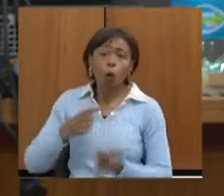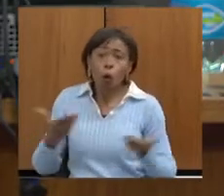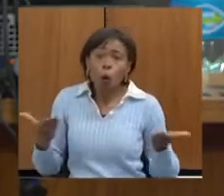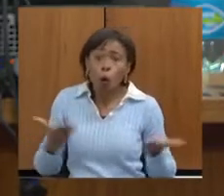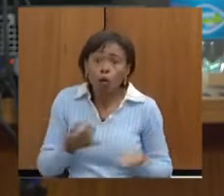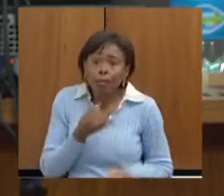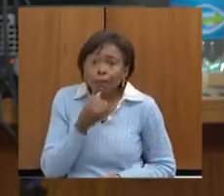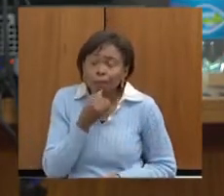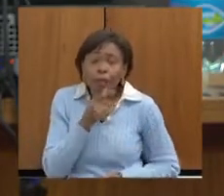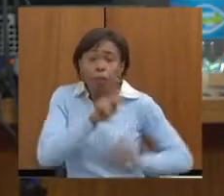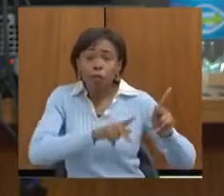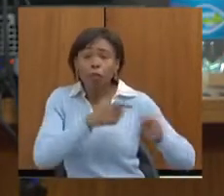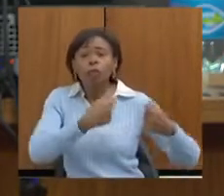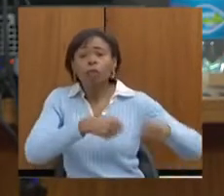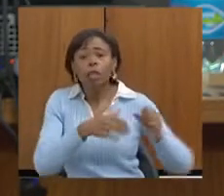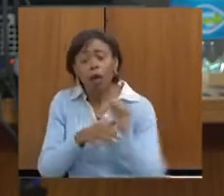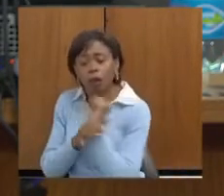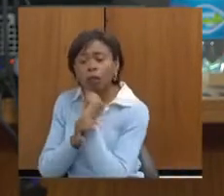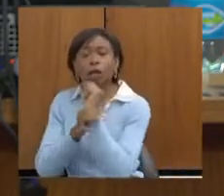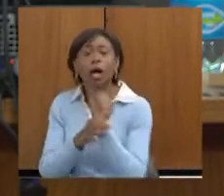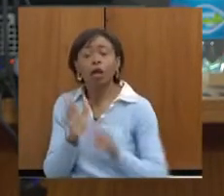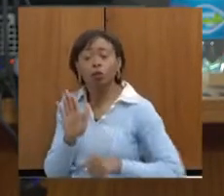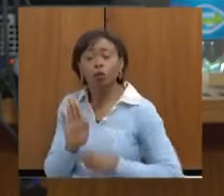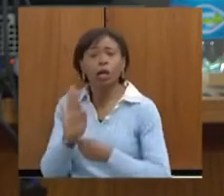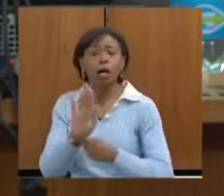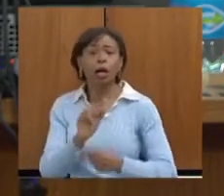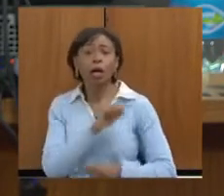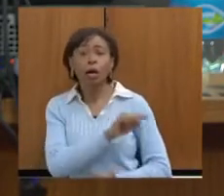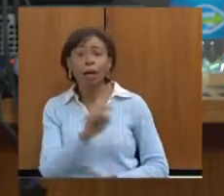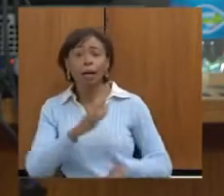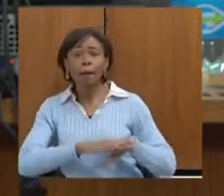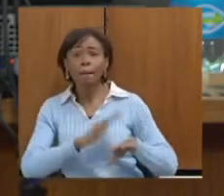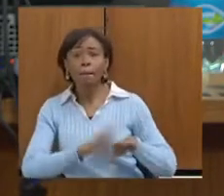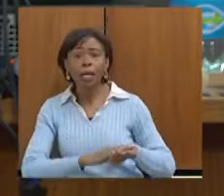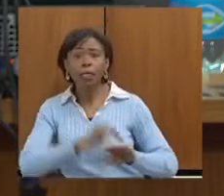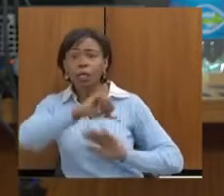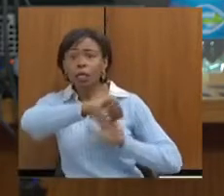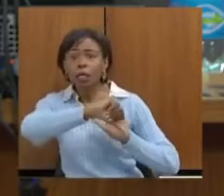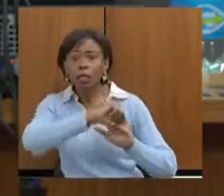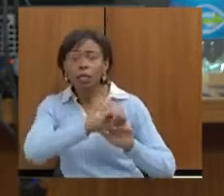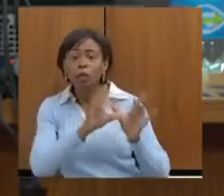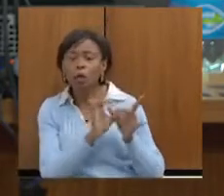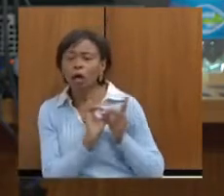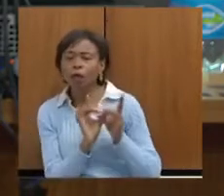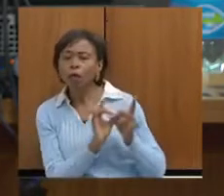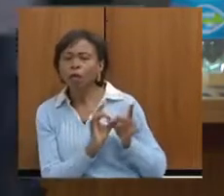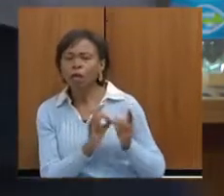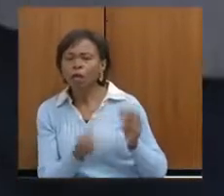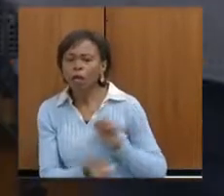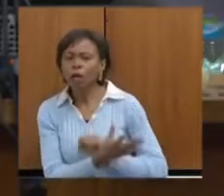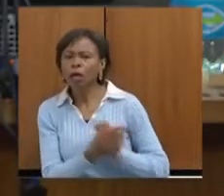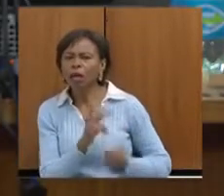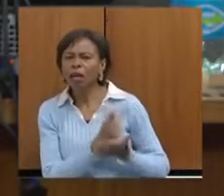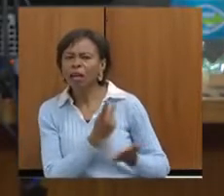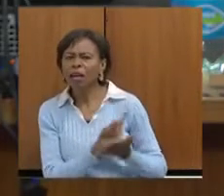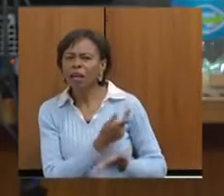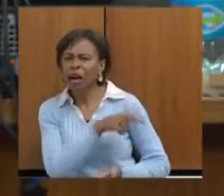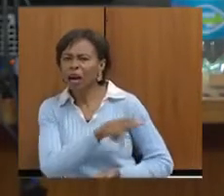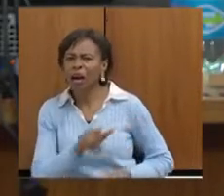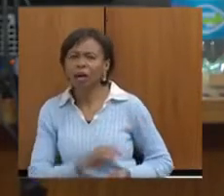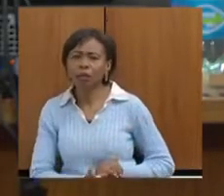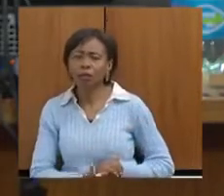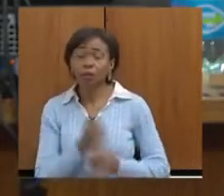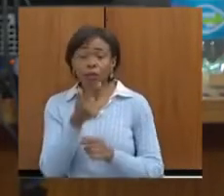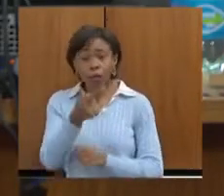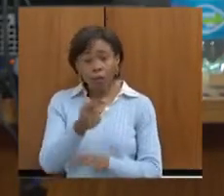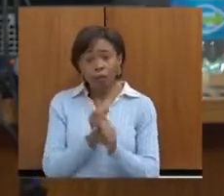proteger que deveria nos auxiliar são elas que são cumpridos assassinos E é isso que tem acontecido ao longo